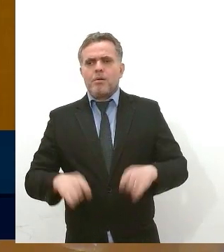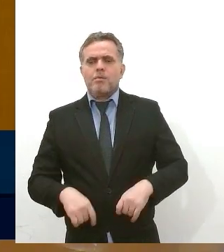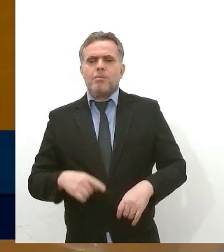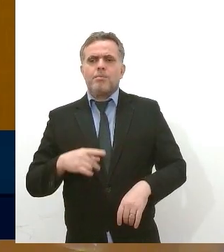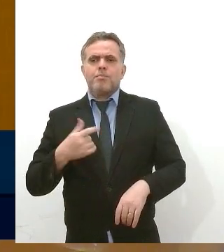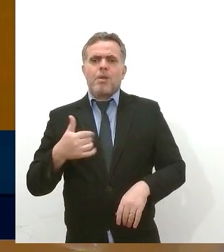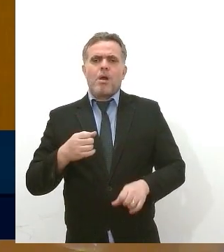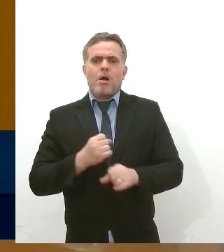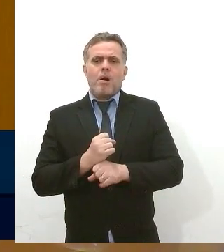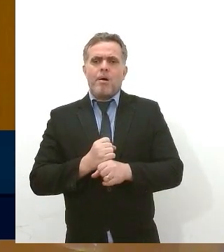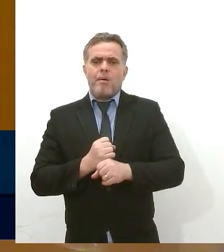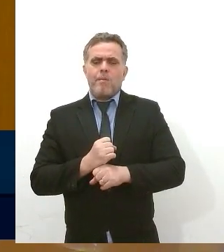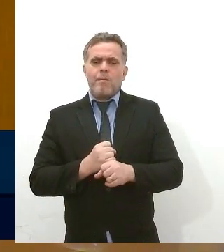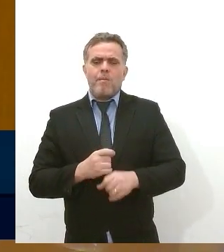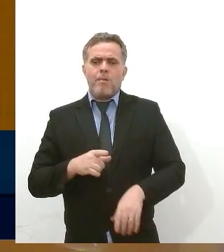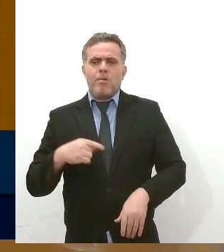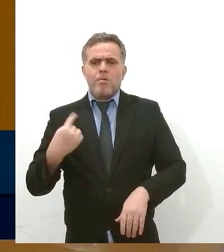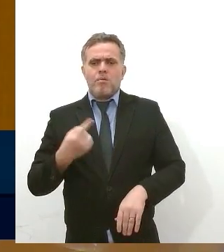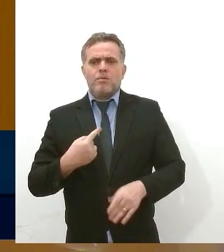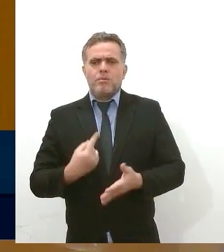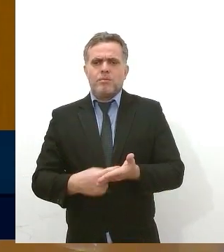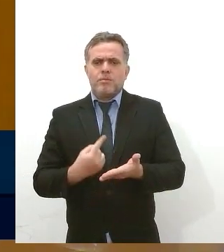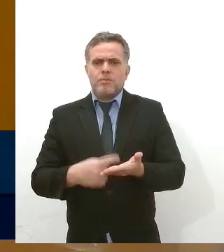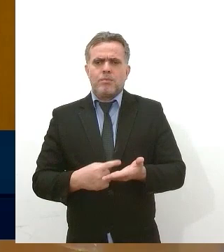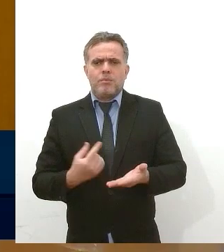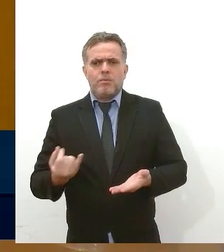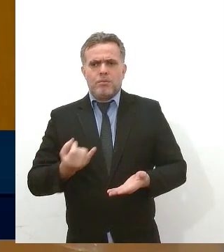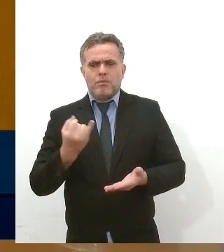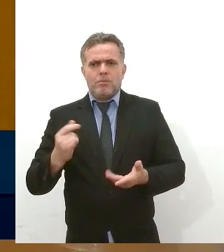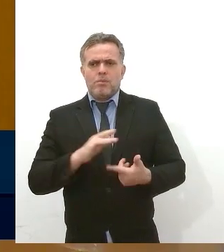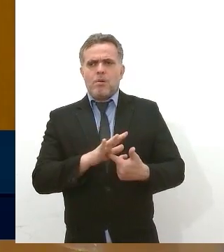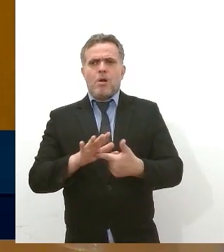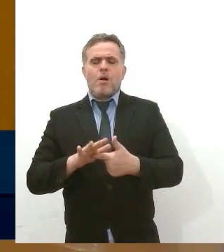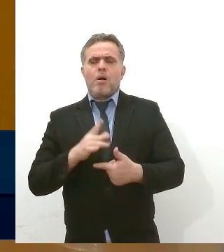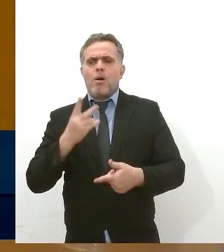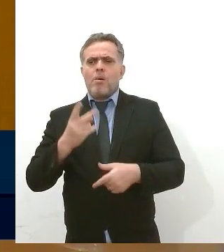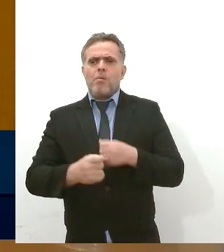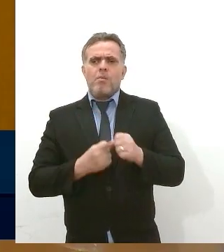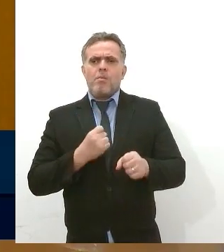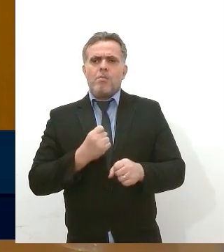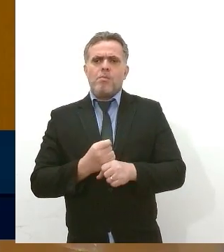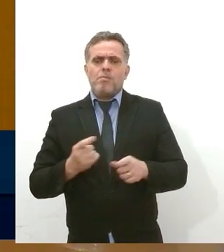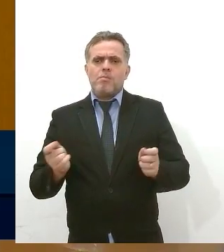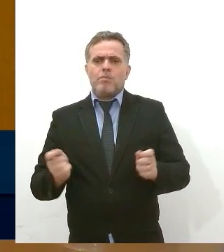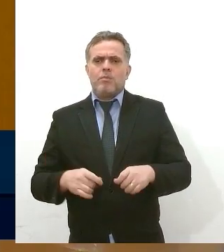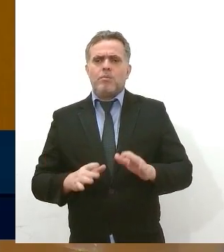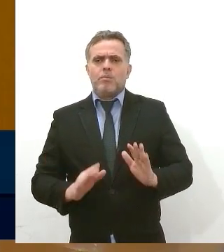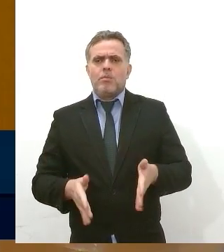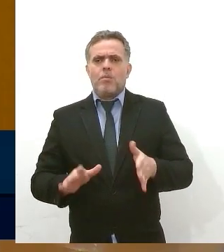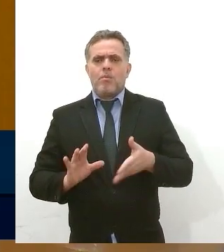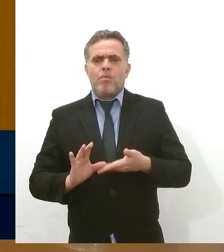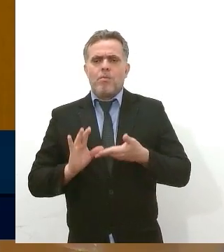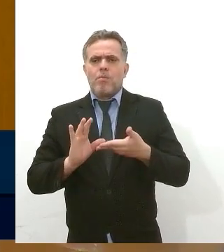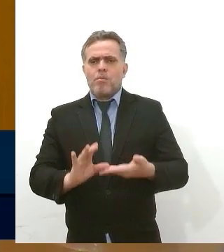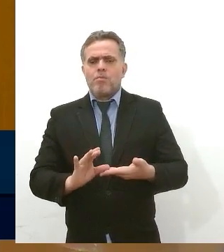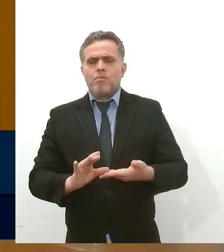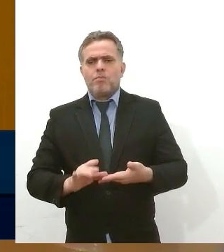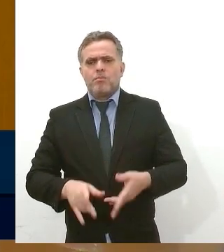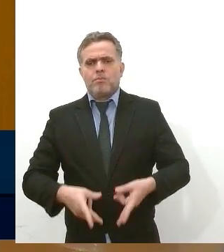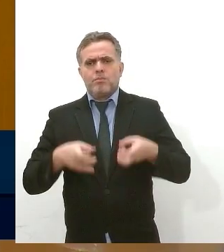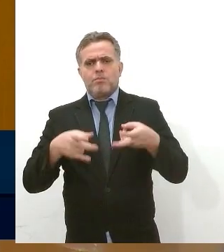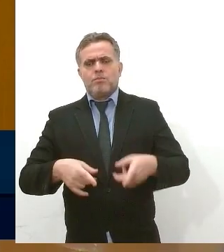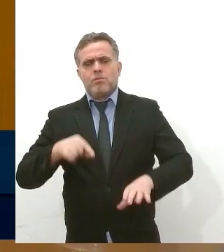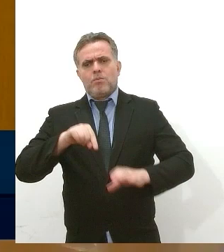deputado Garibaldi, algo interessante. Há 2 anos atrás, a DESO fez um grande investimento cavando mais 2 poços artesianos em outra região da